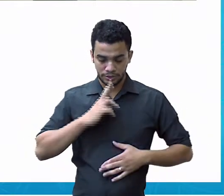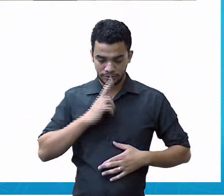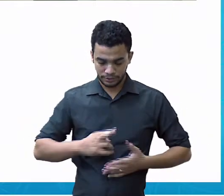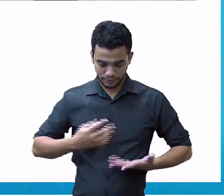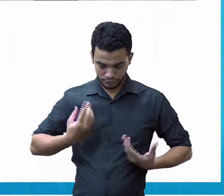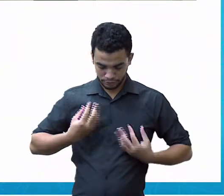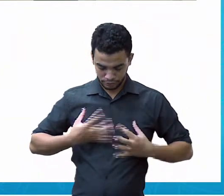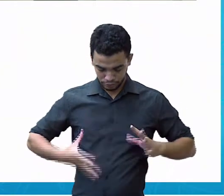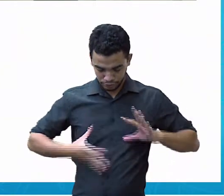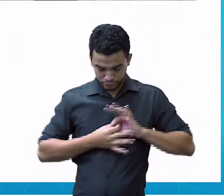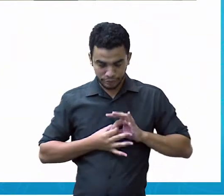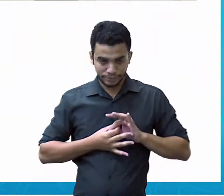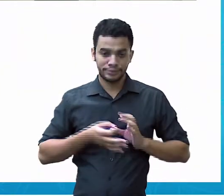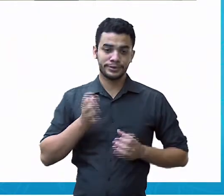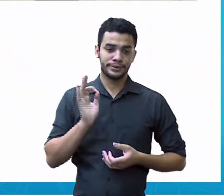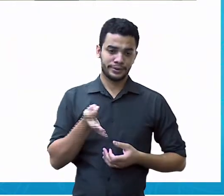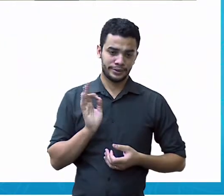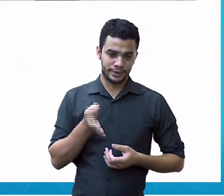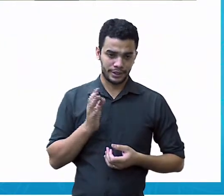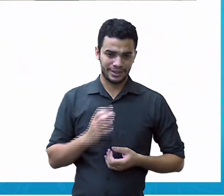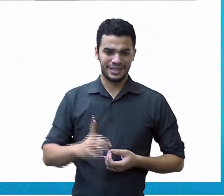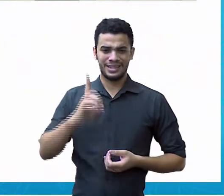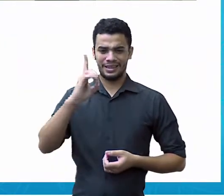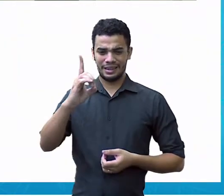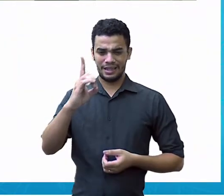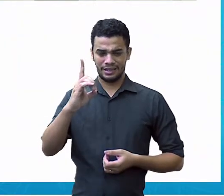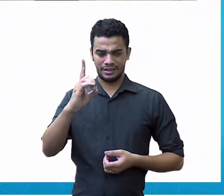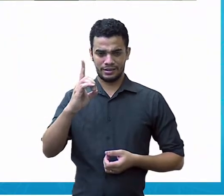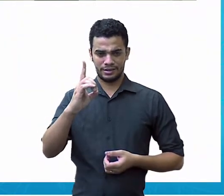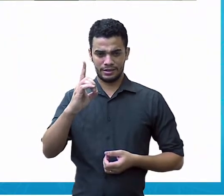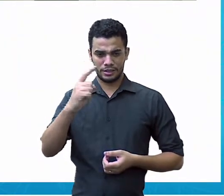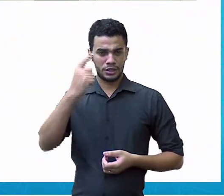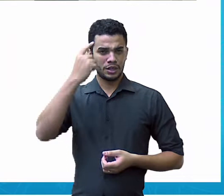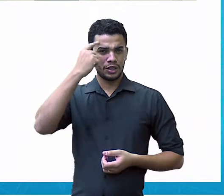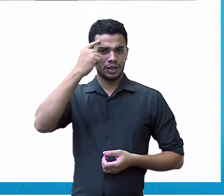corpo? Me bateu um ponto de interrogação agora.